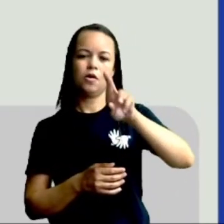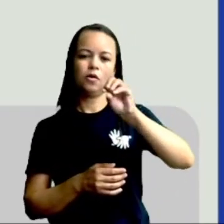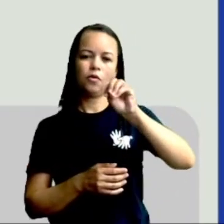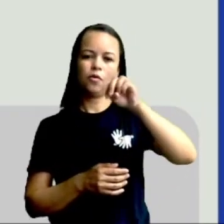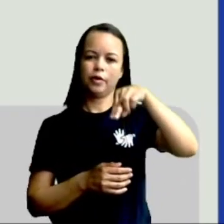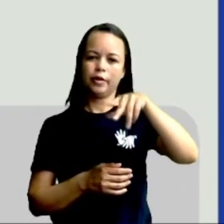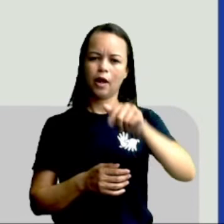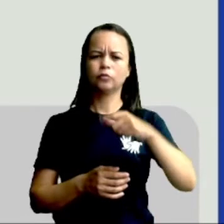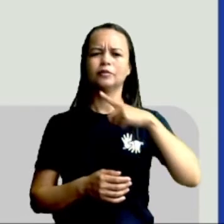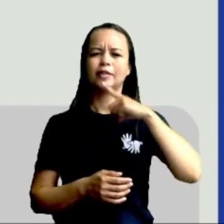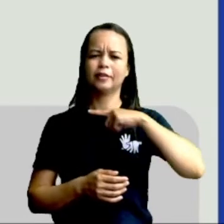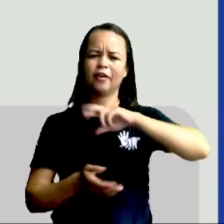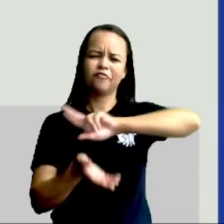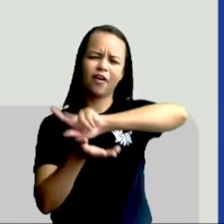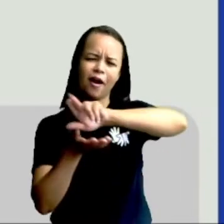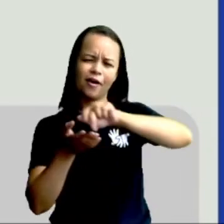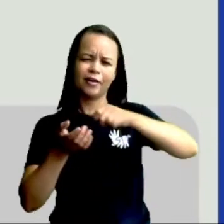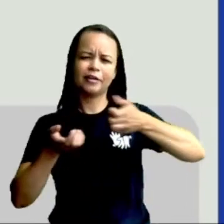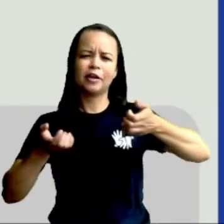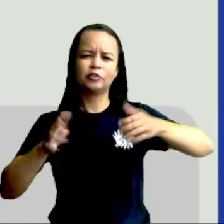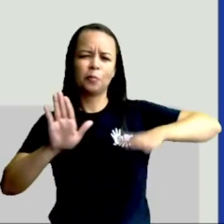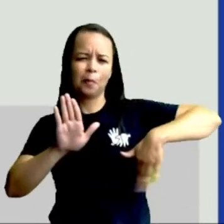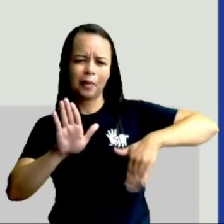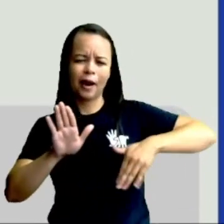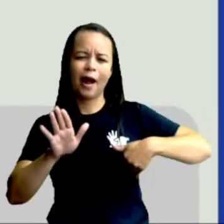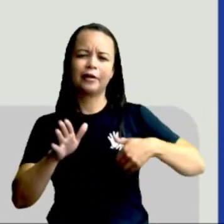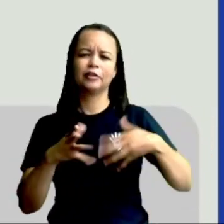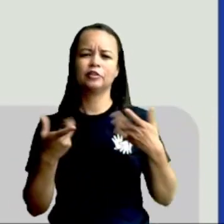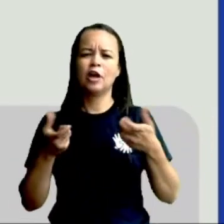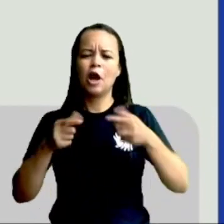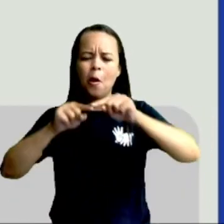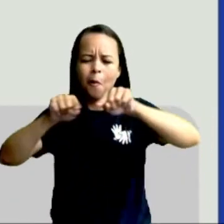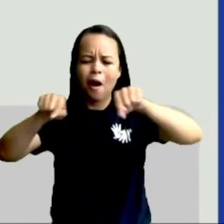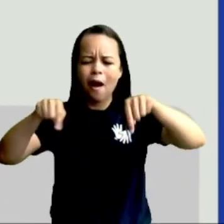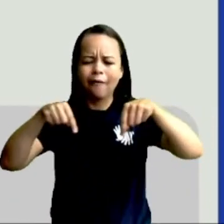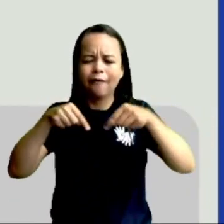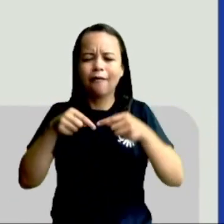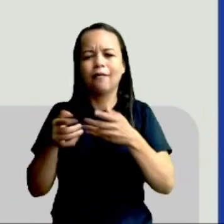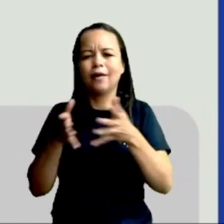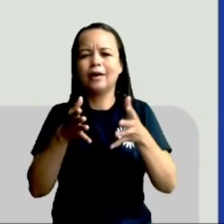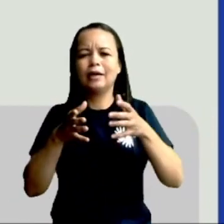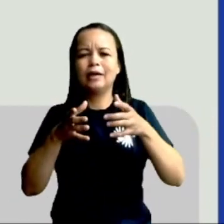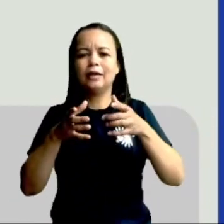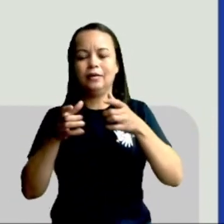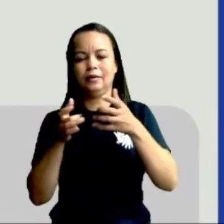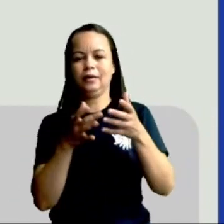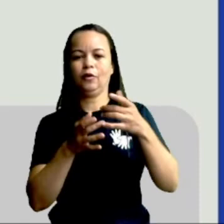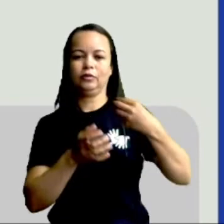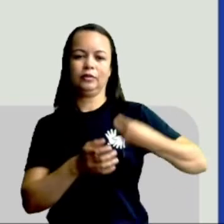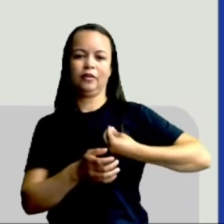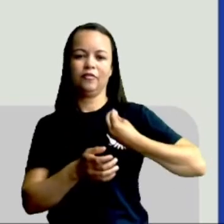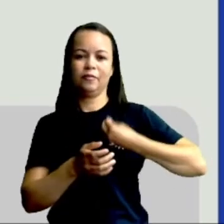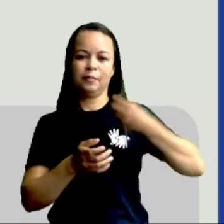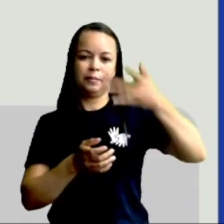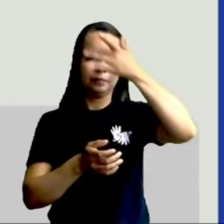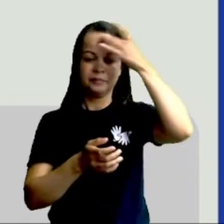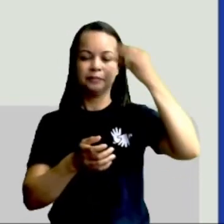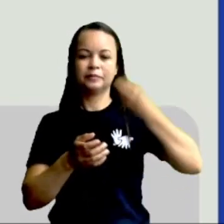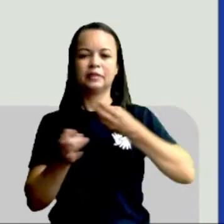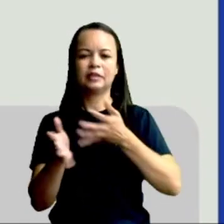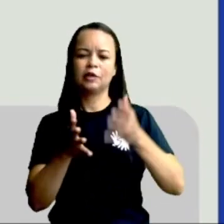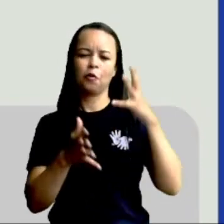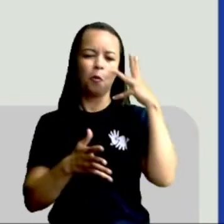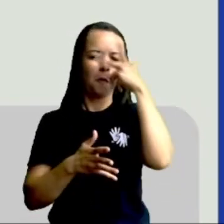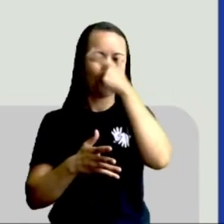praias maravilhosas. É uma ilhazinha no meio do oceano, que ninguém dá nada, mas quando você visita, quando você vê, é belíssima